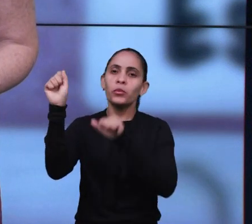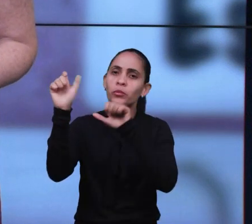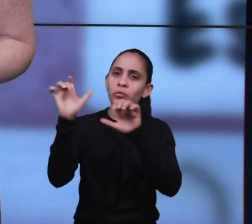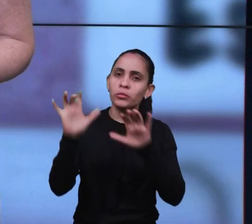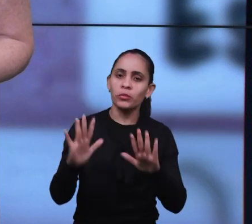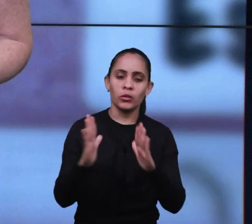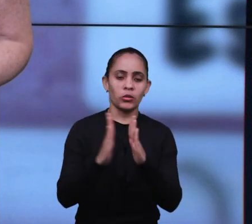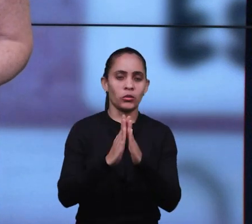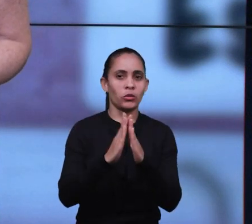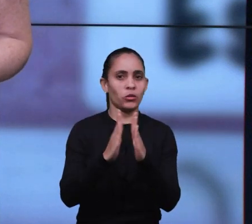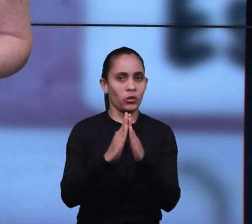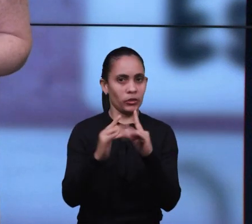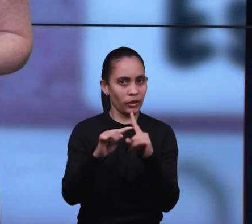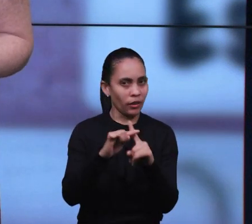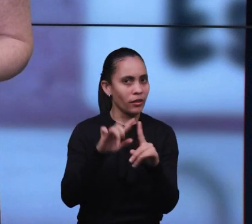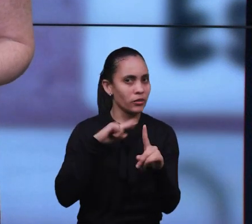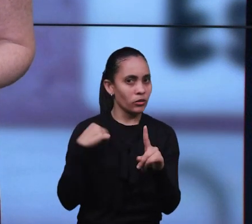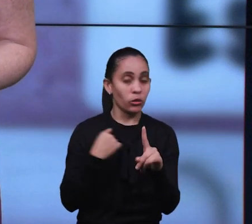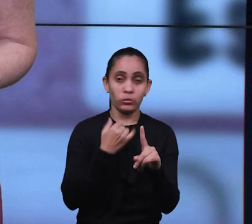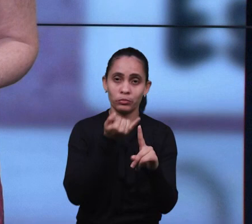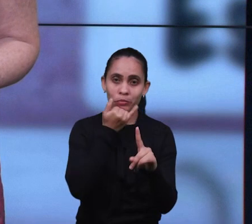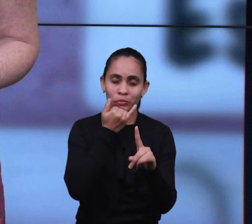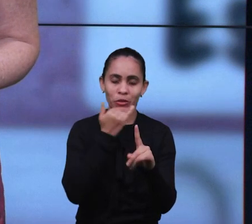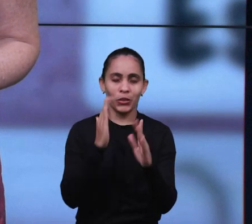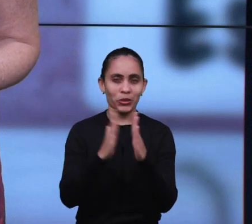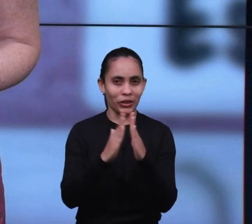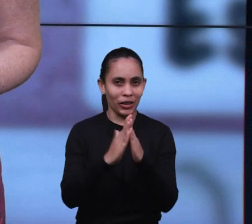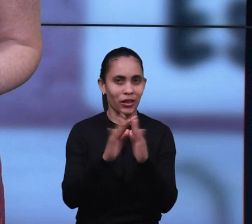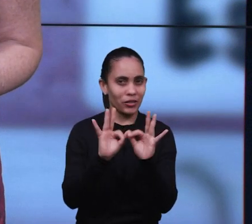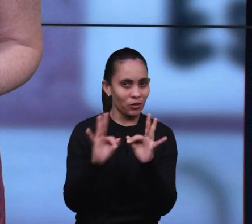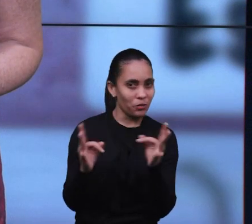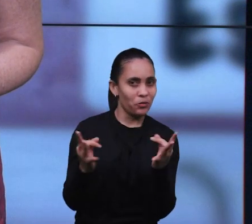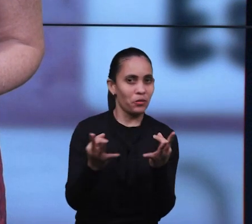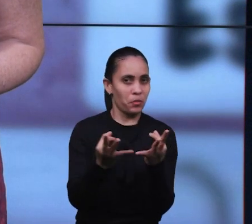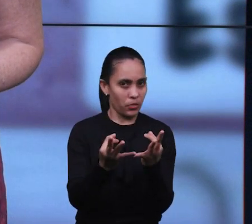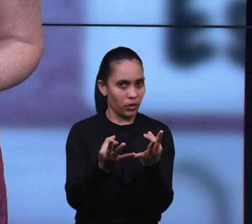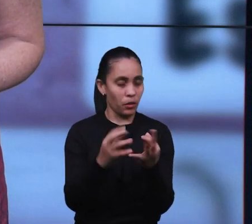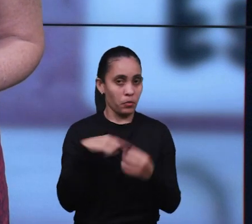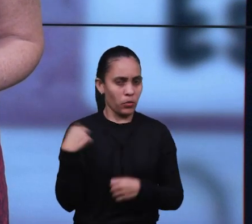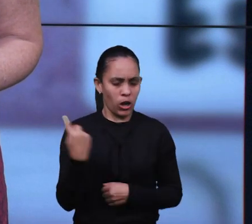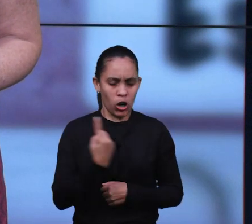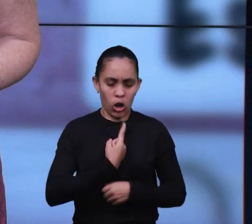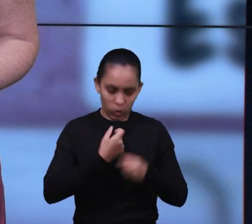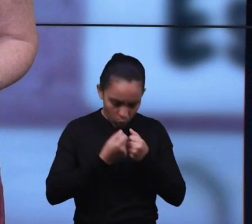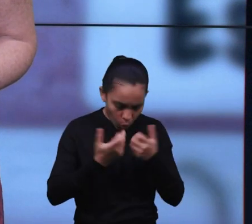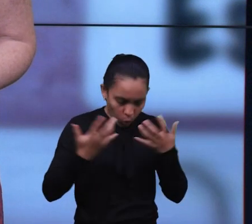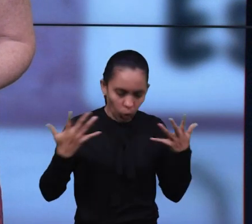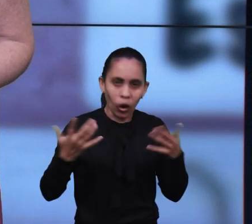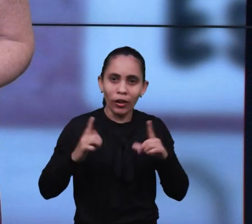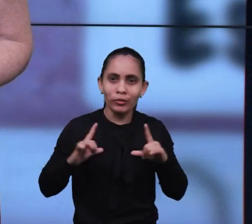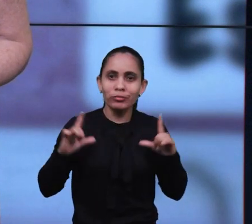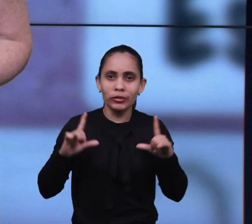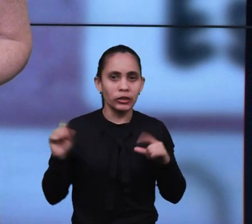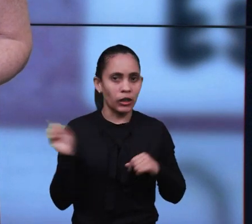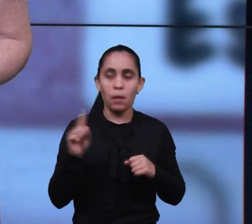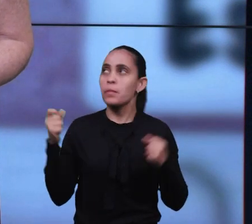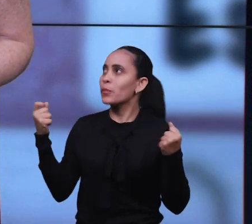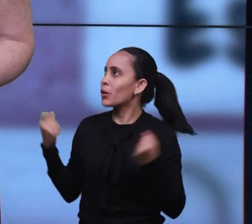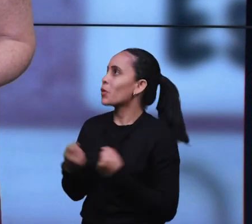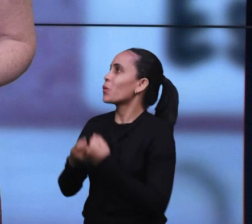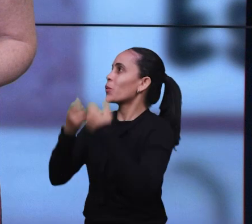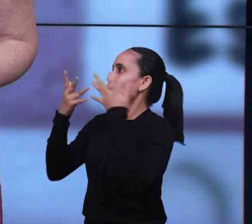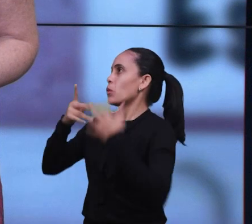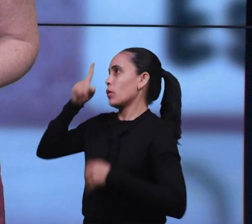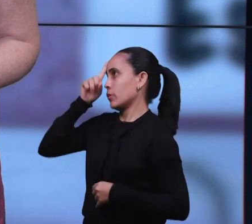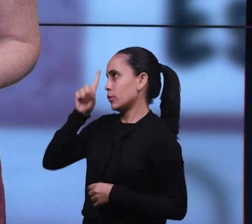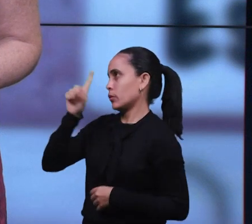cooperar com a nossa casa, com a consciência que fazemos isso não para a nossa glória e a nossa honra, mas para